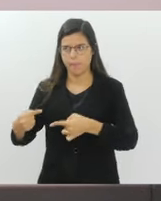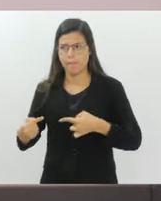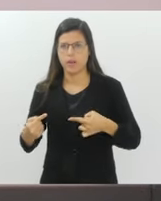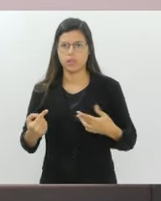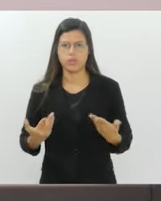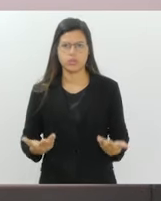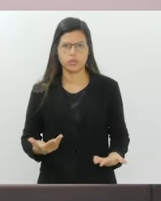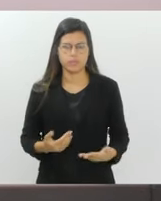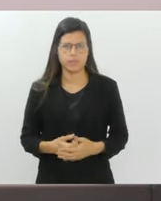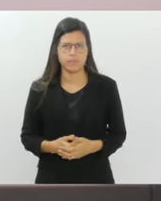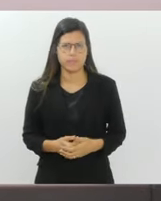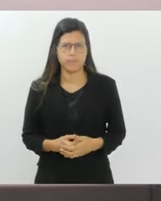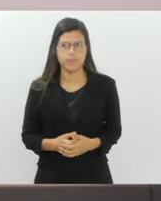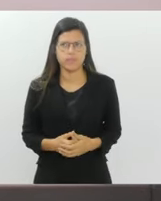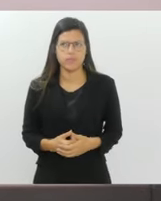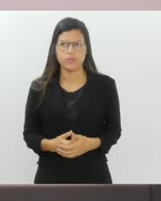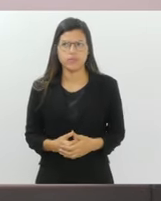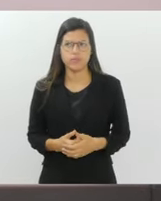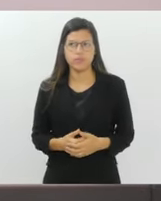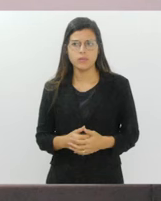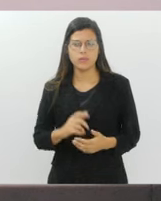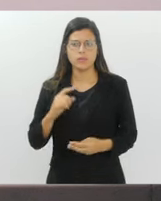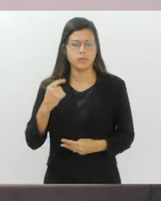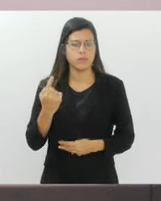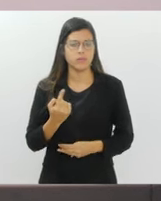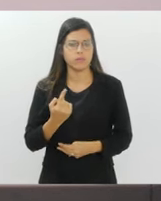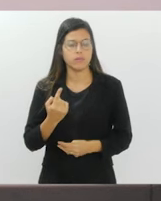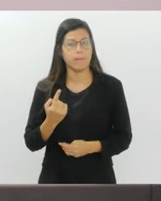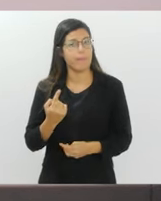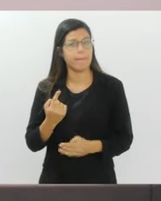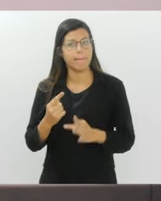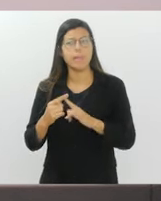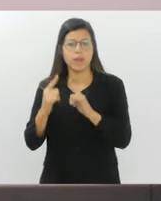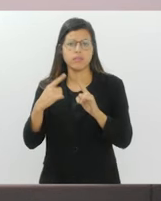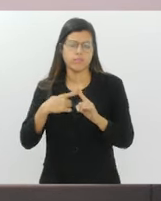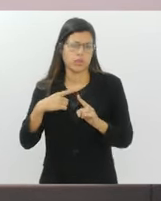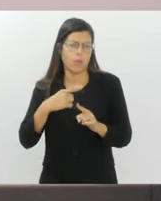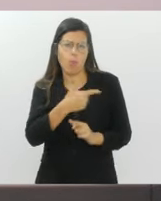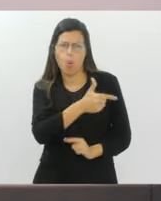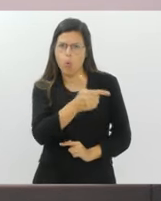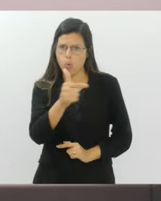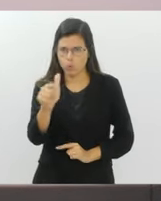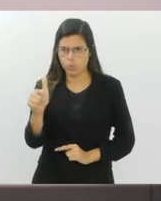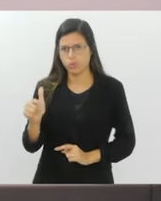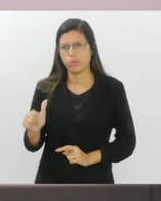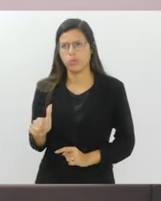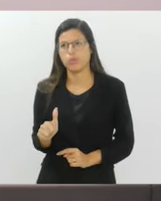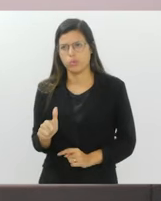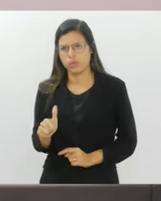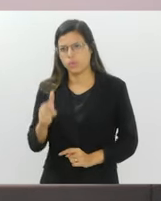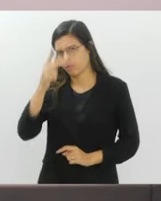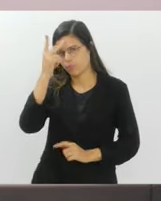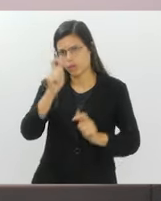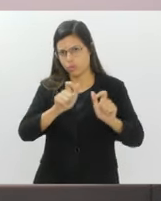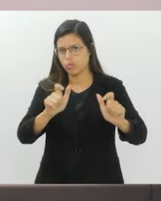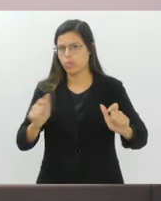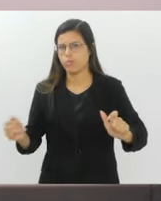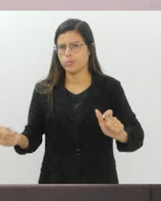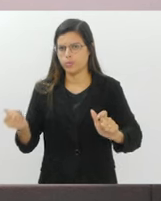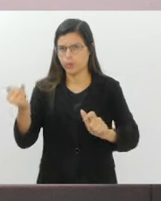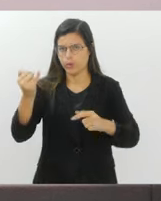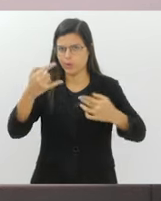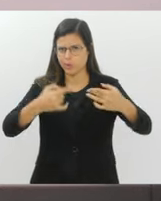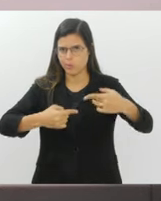Fugiu do debate. Mas temos aqui outros interlocutores importantes para esse